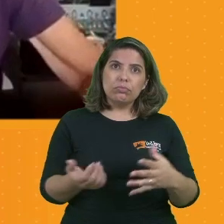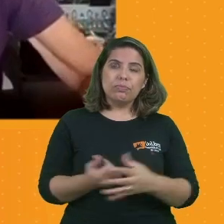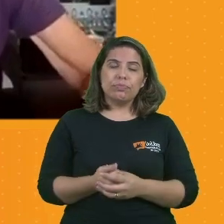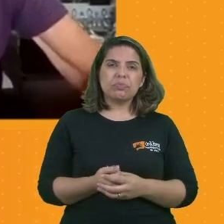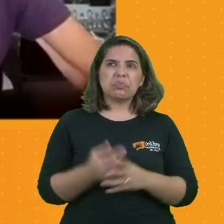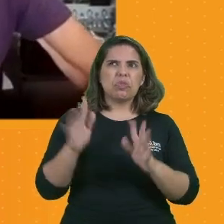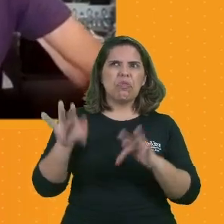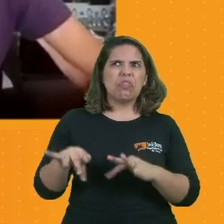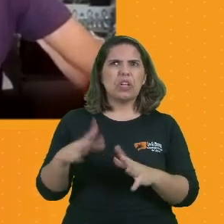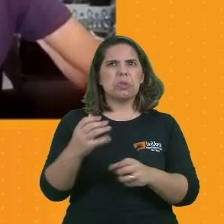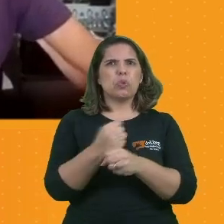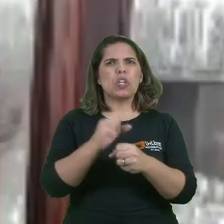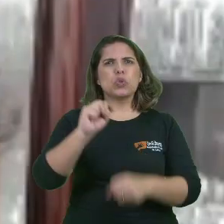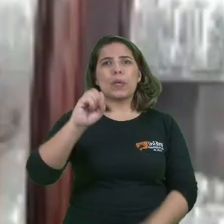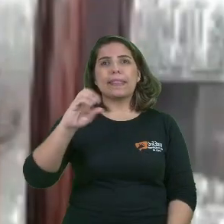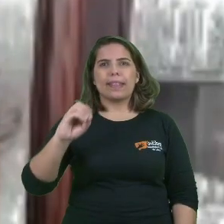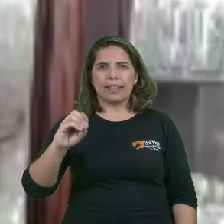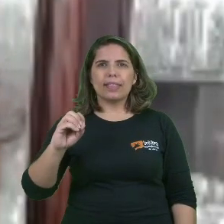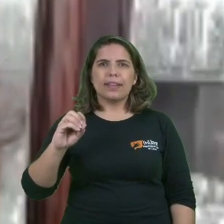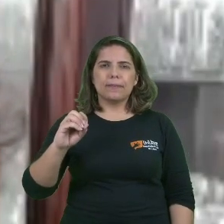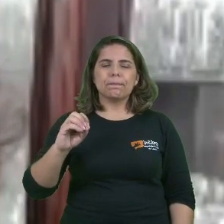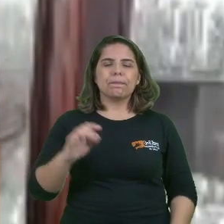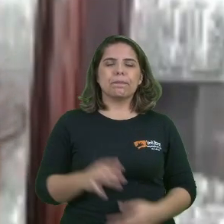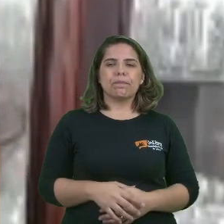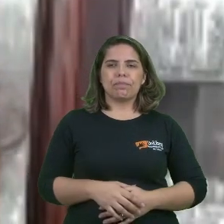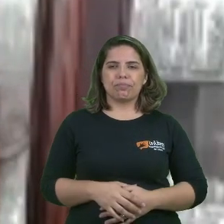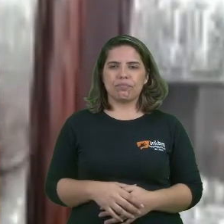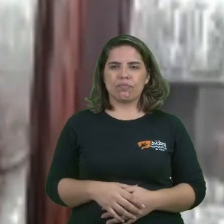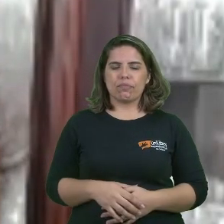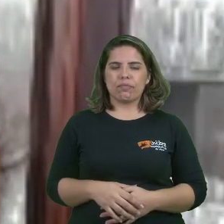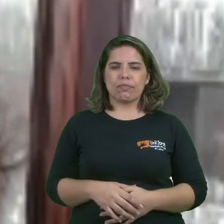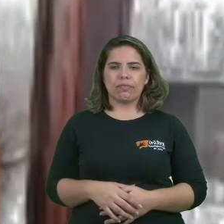final dos anos 80 realmente